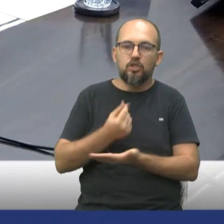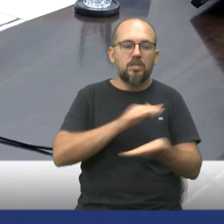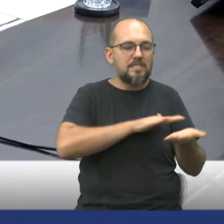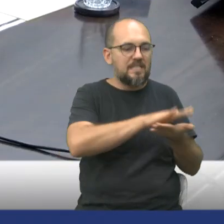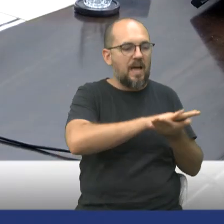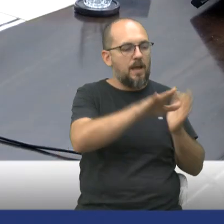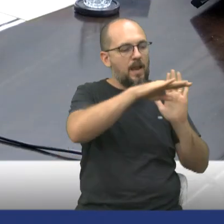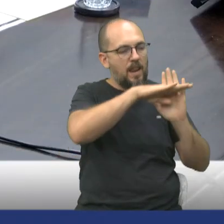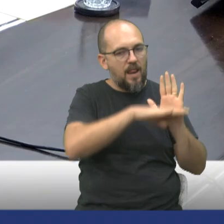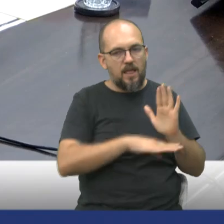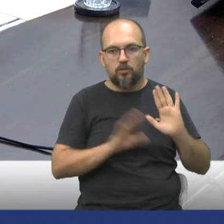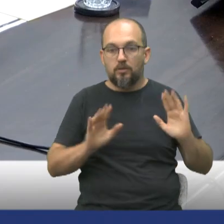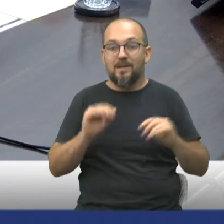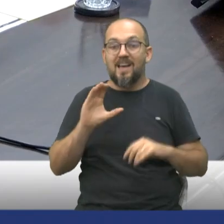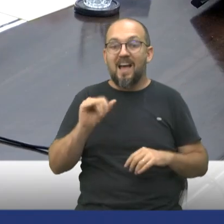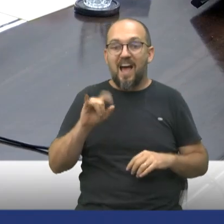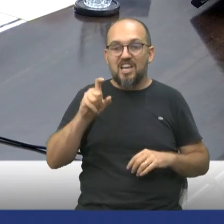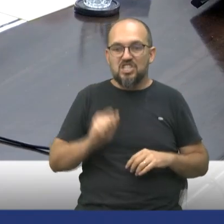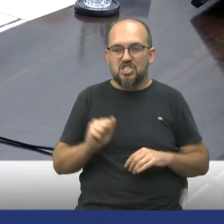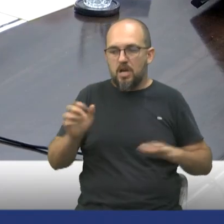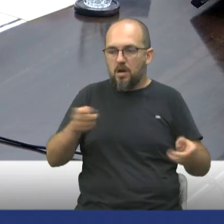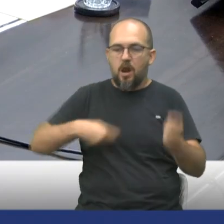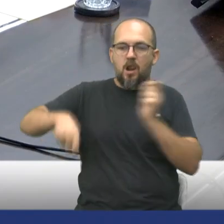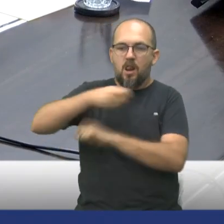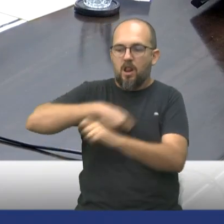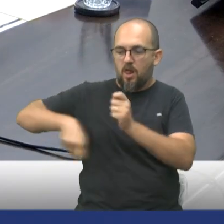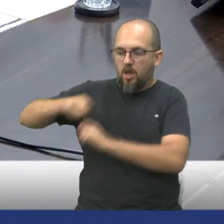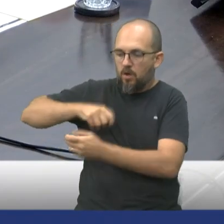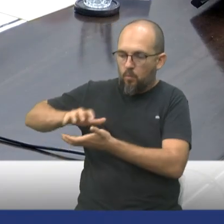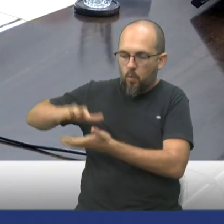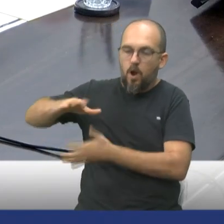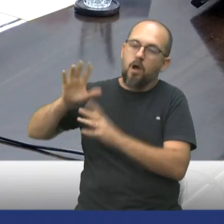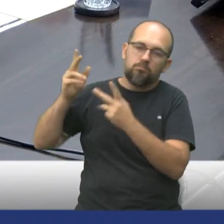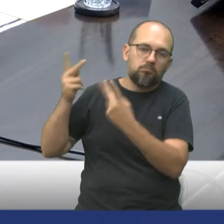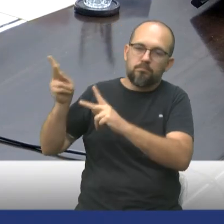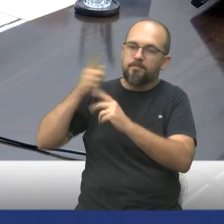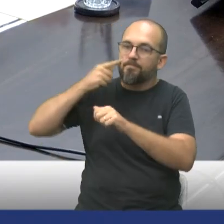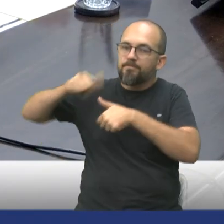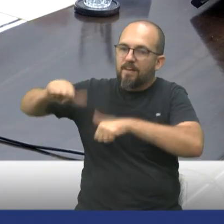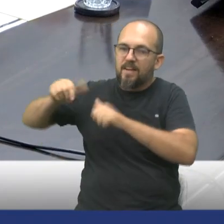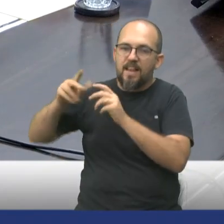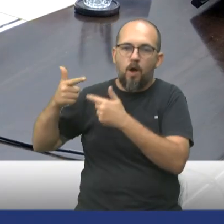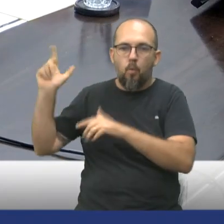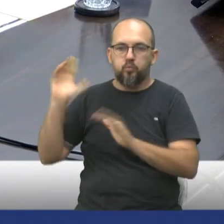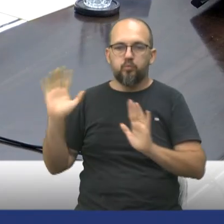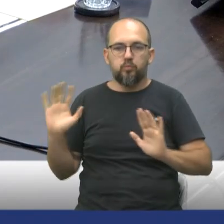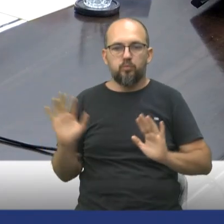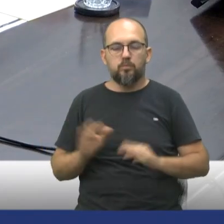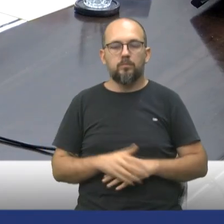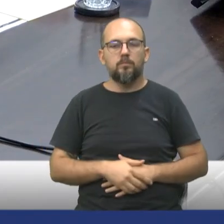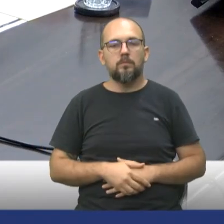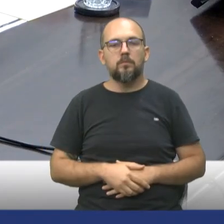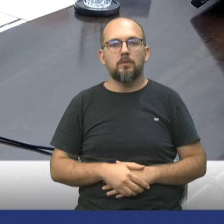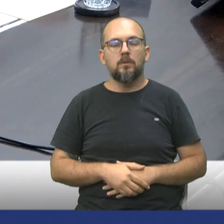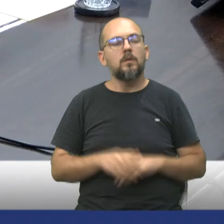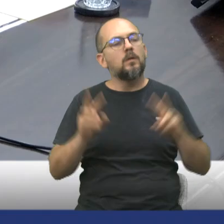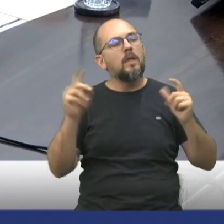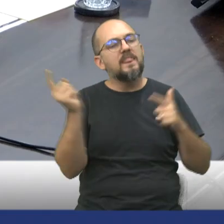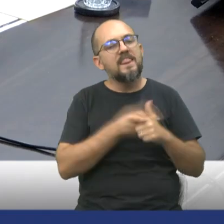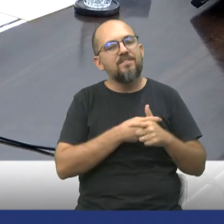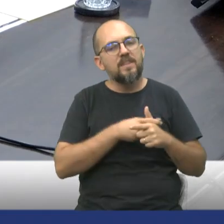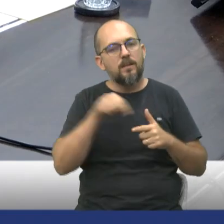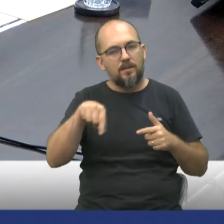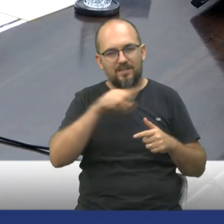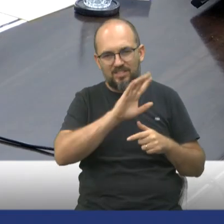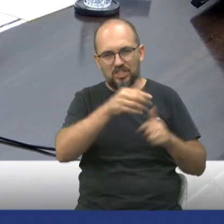orçamentária. O caixa já é outra situação que a gente tem que avaliar. E referente à dívida, o município também você já